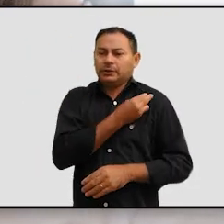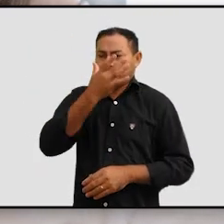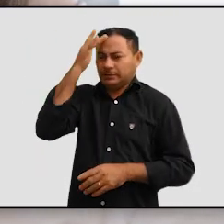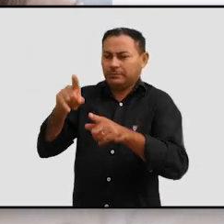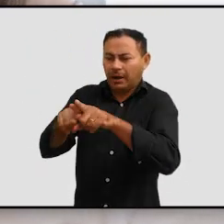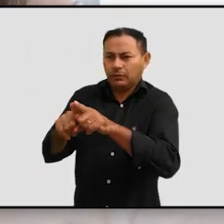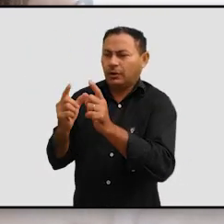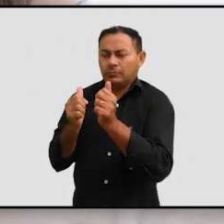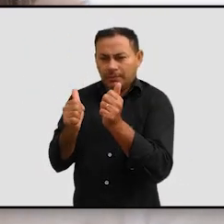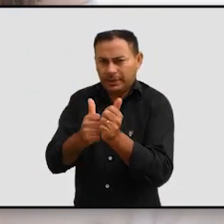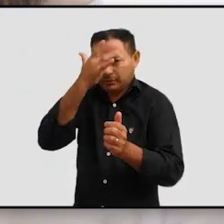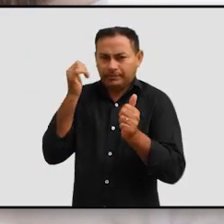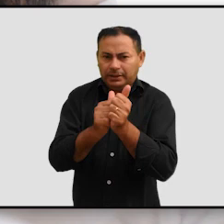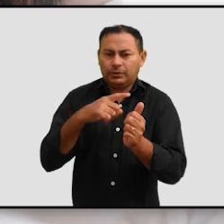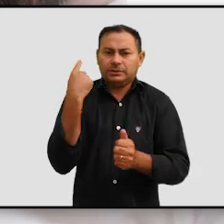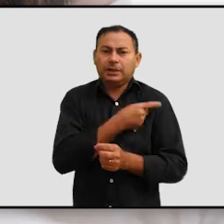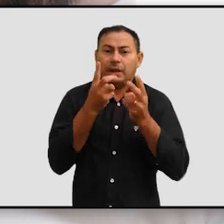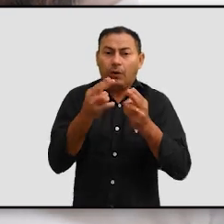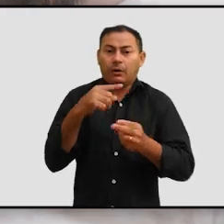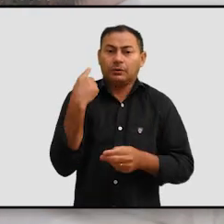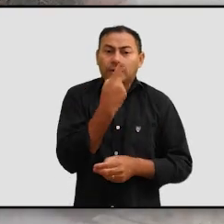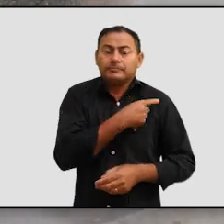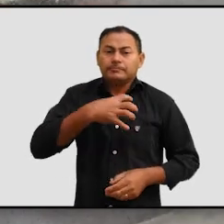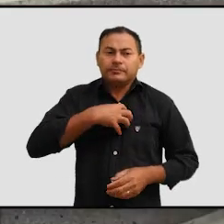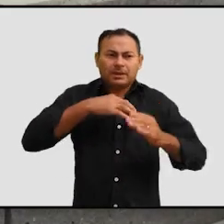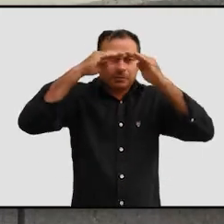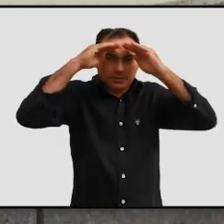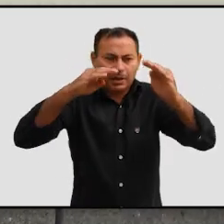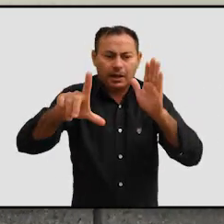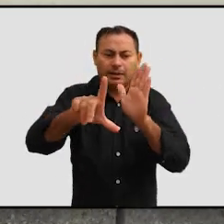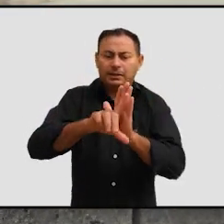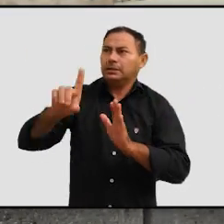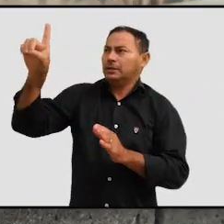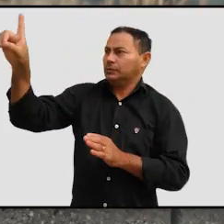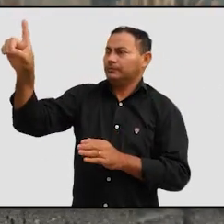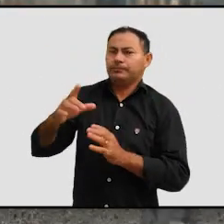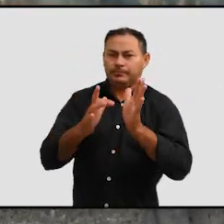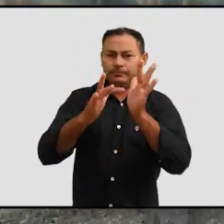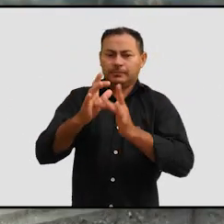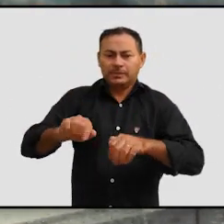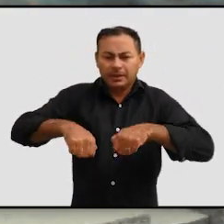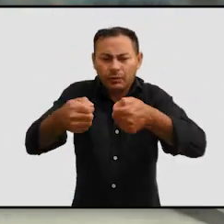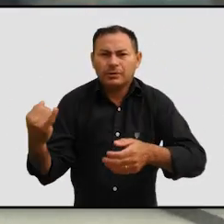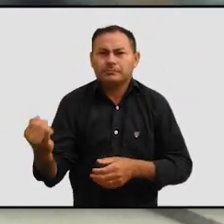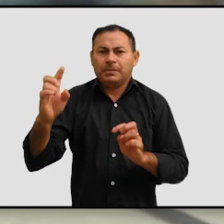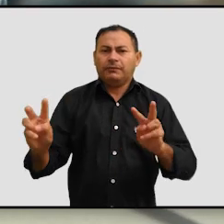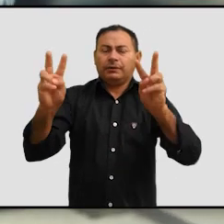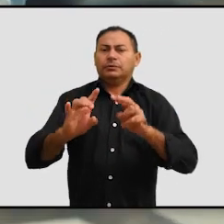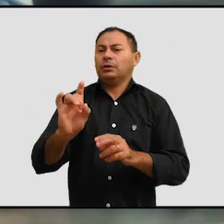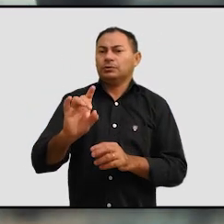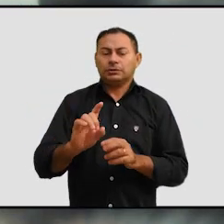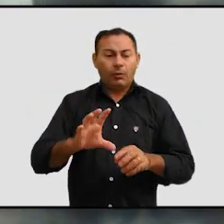próximo como a nós mesmos. Desta forma, estaremos cumprindo a lei de Deus. Jesus deu tremendo valor